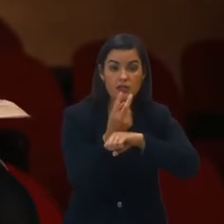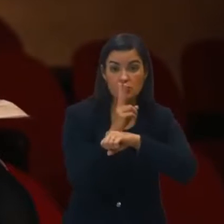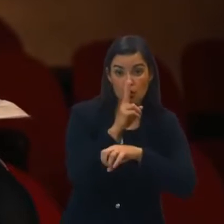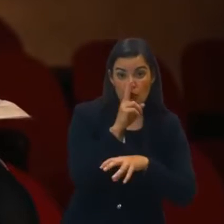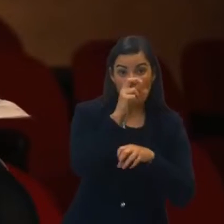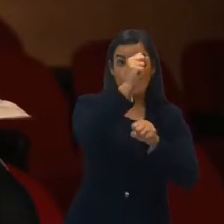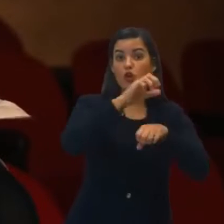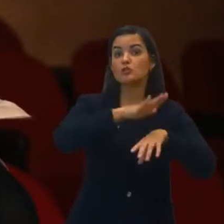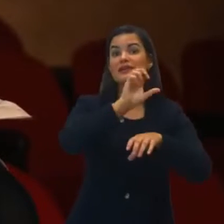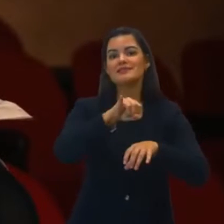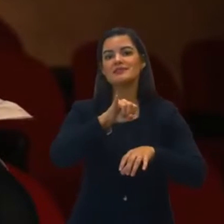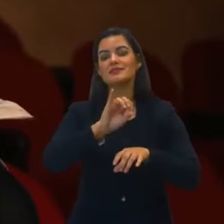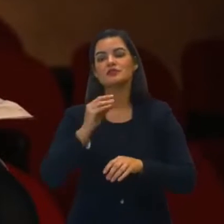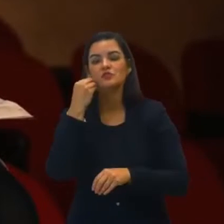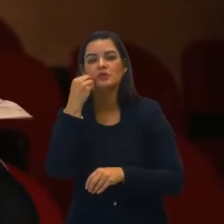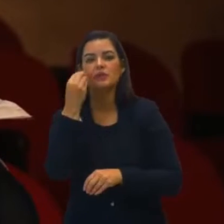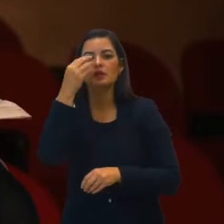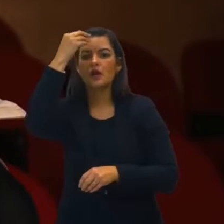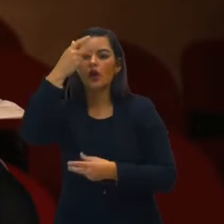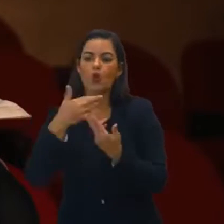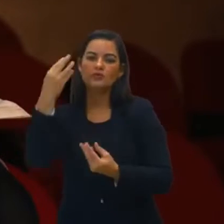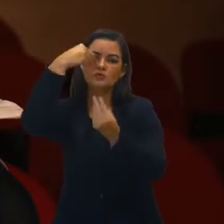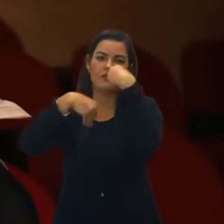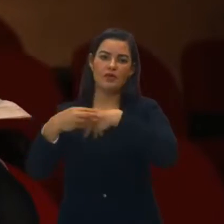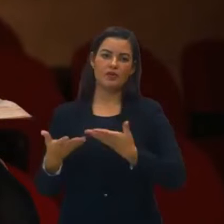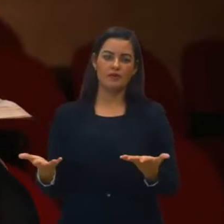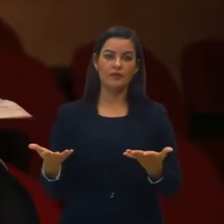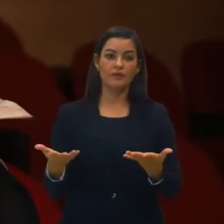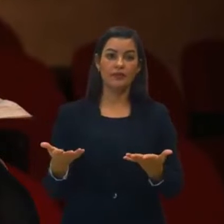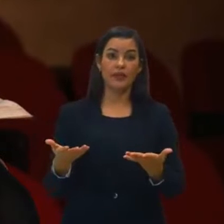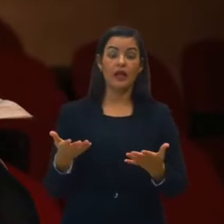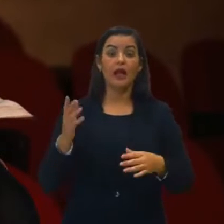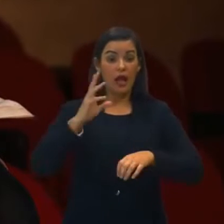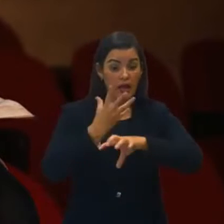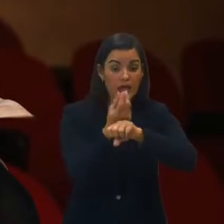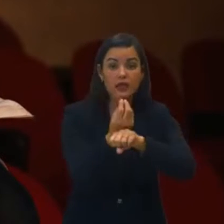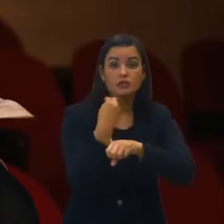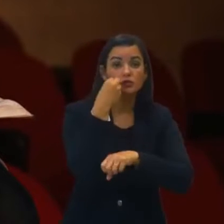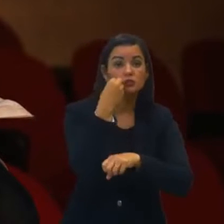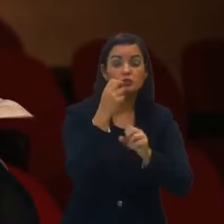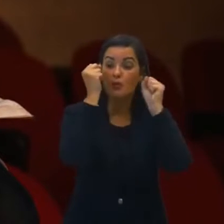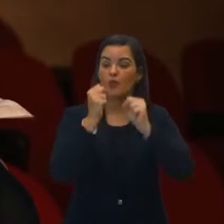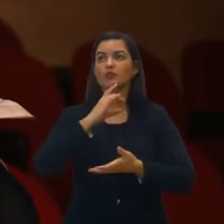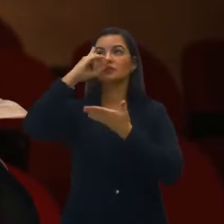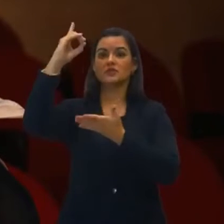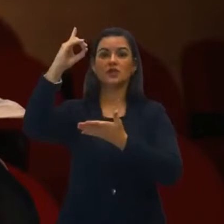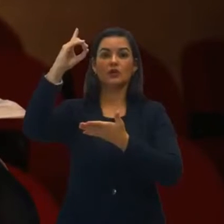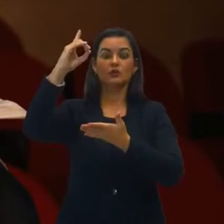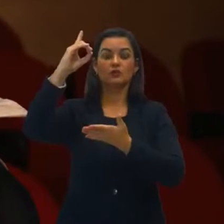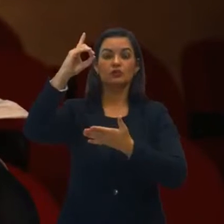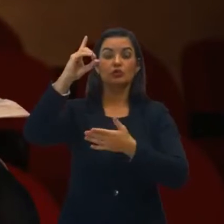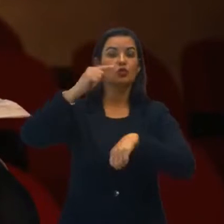A igreja nunca experimentou tanto o poder de Deus como quando os recursos humanos